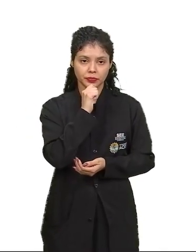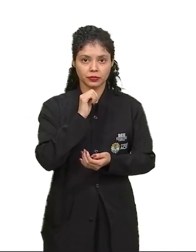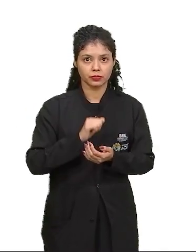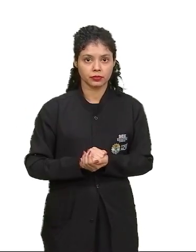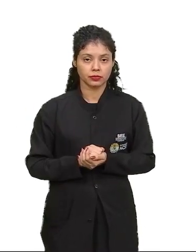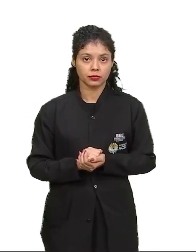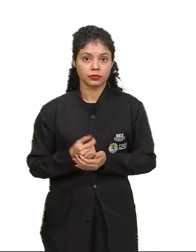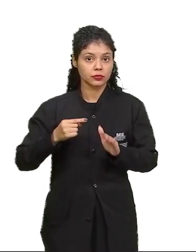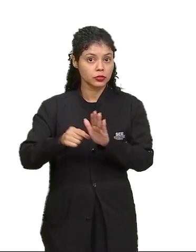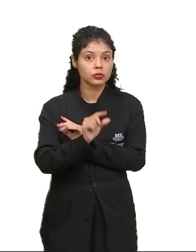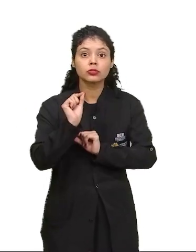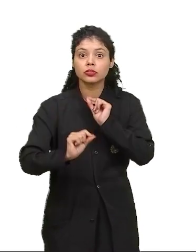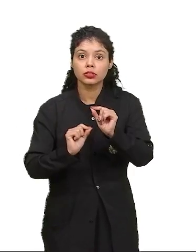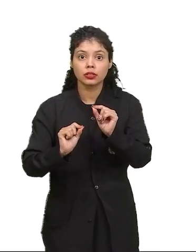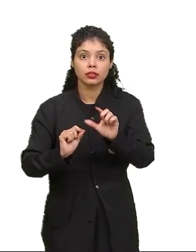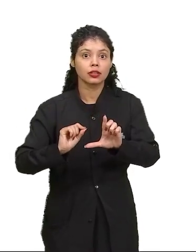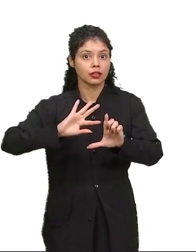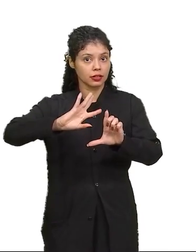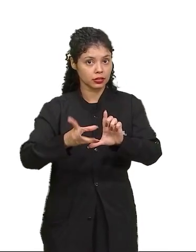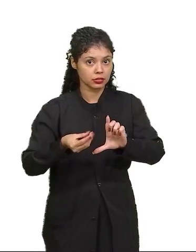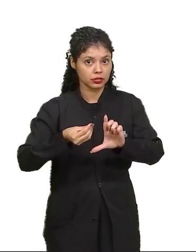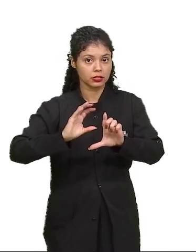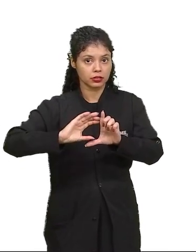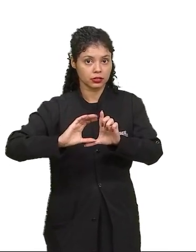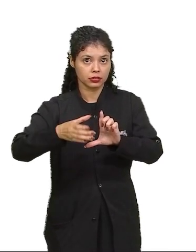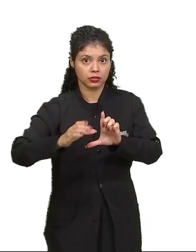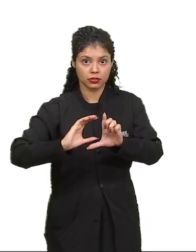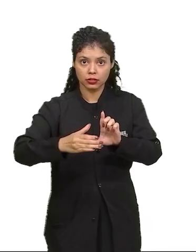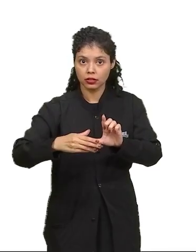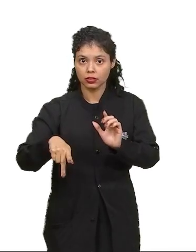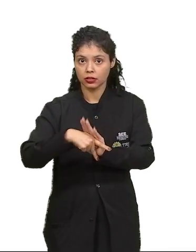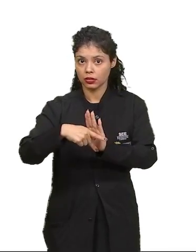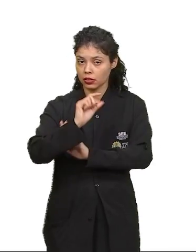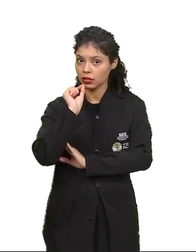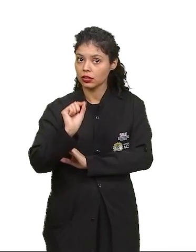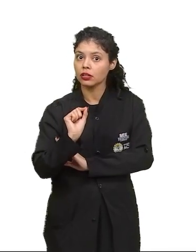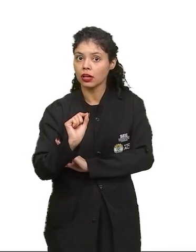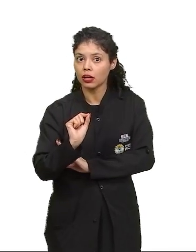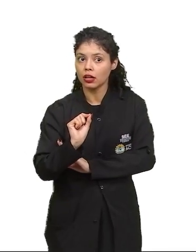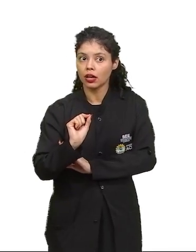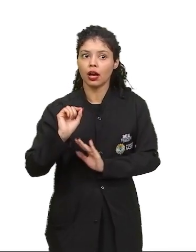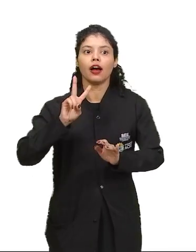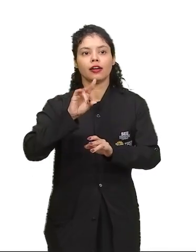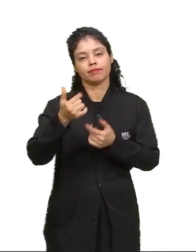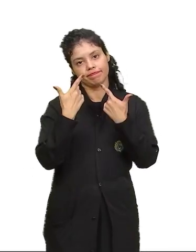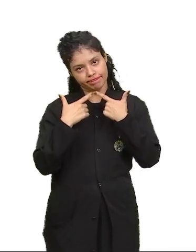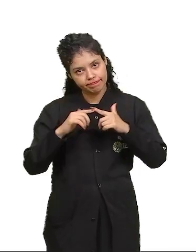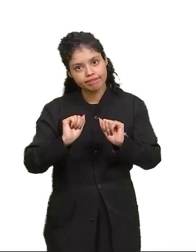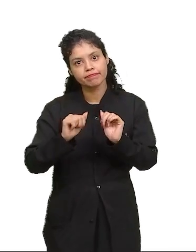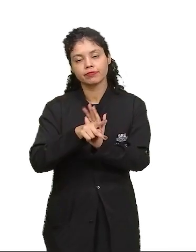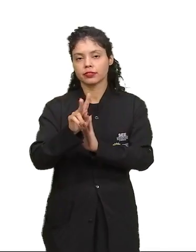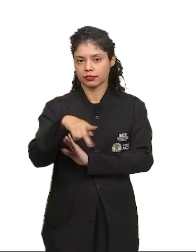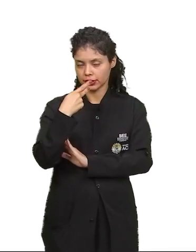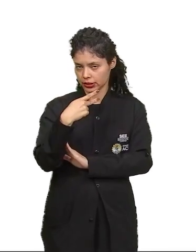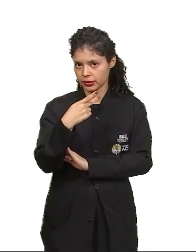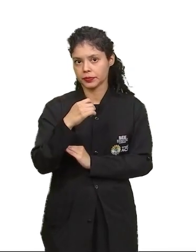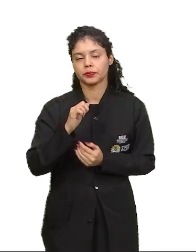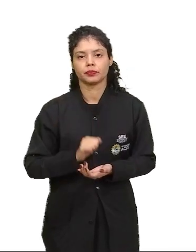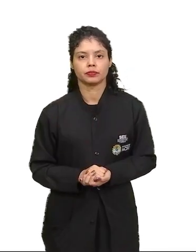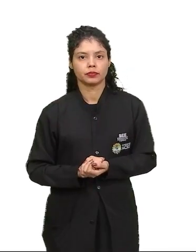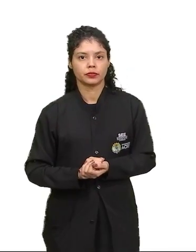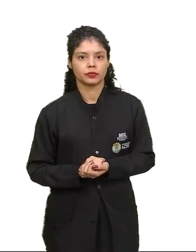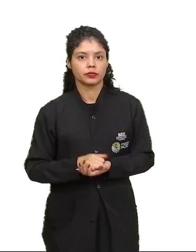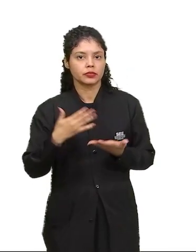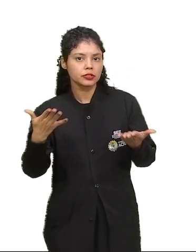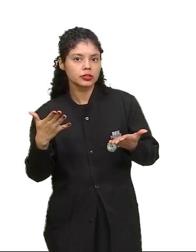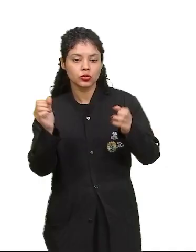vai estar inserida dentro de um código. O código, pessoal, na maioria das vezes vai ser a língua que está sendo falada, O